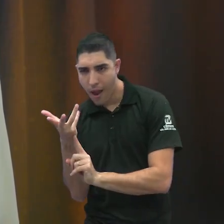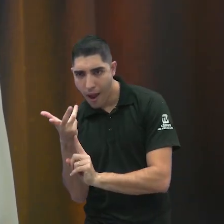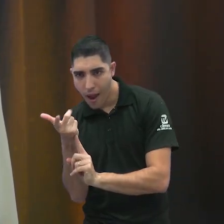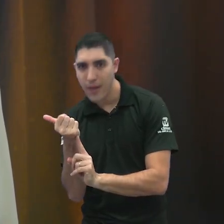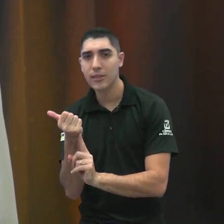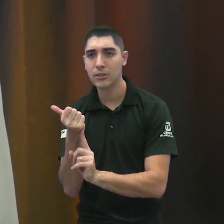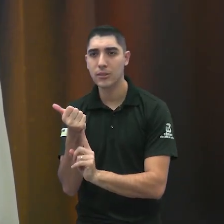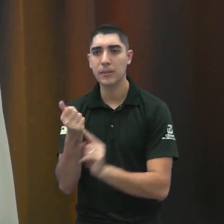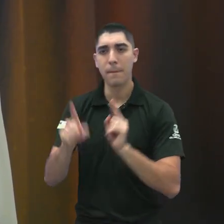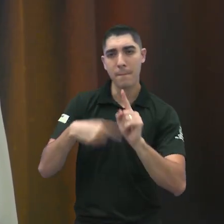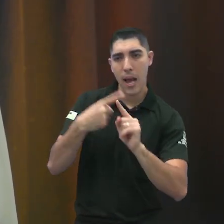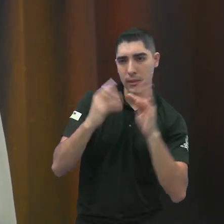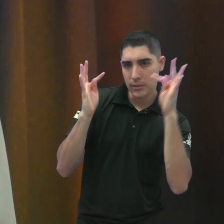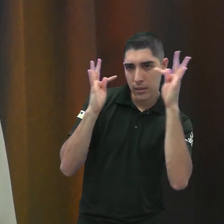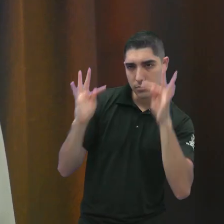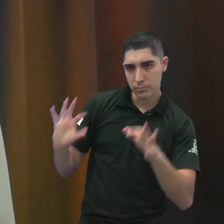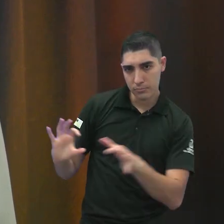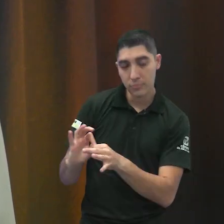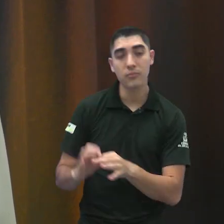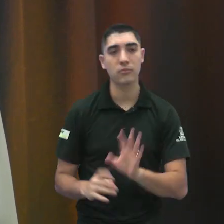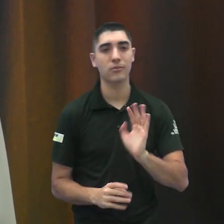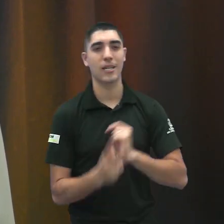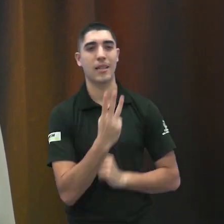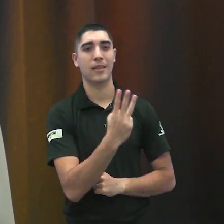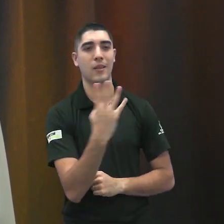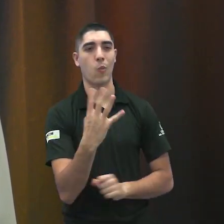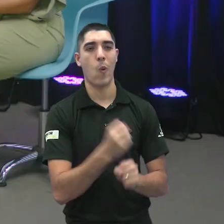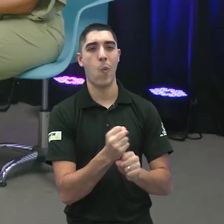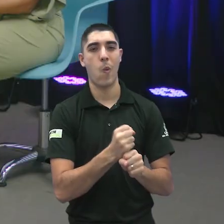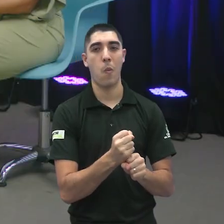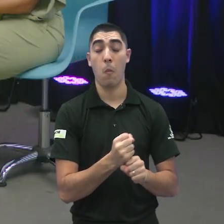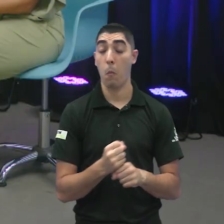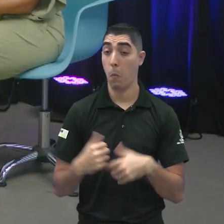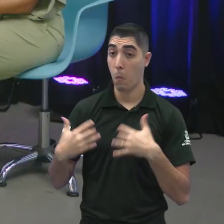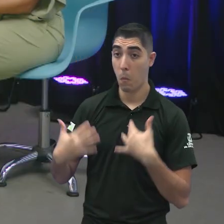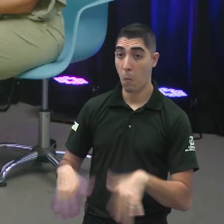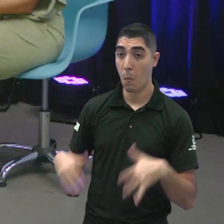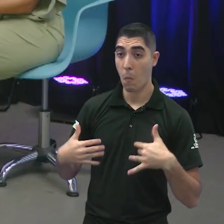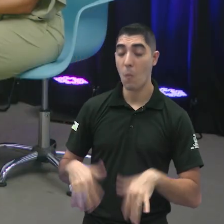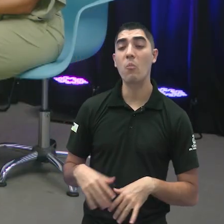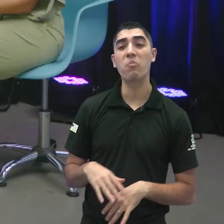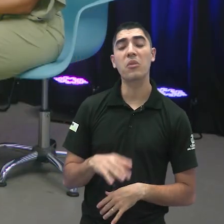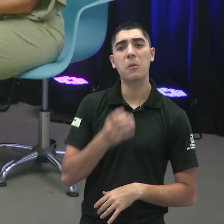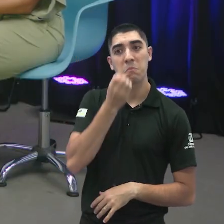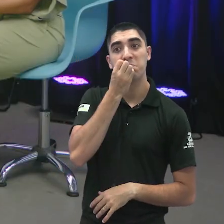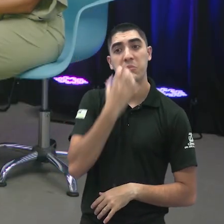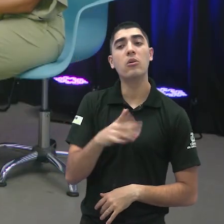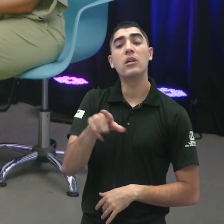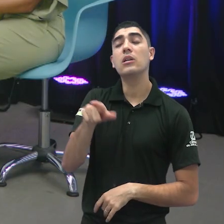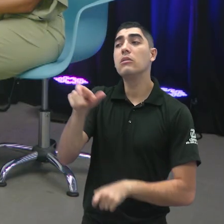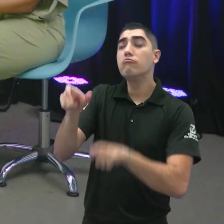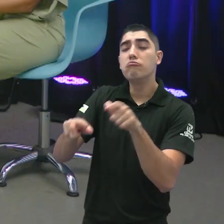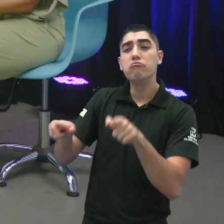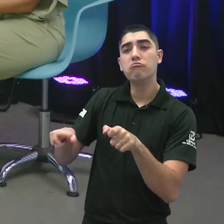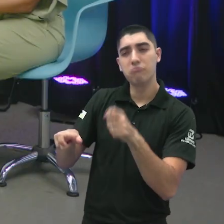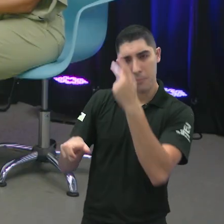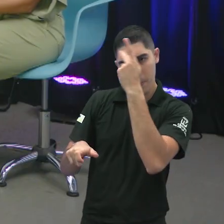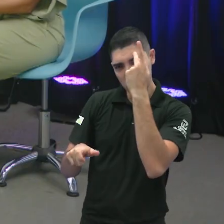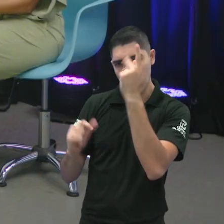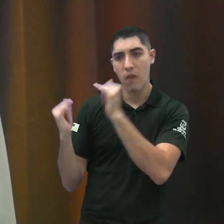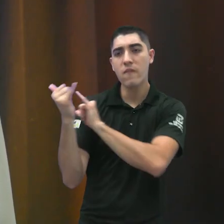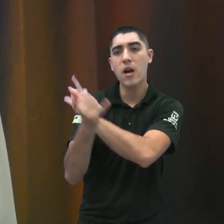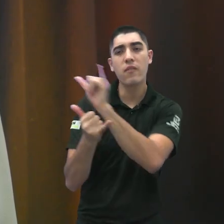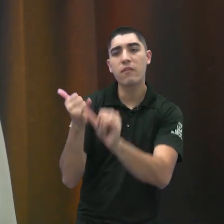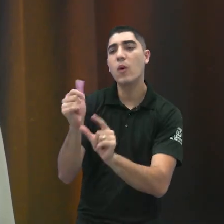junção do trabalho da arte com a parte terapêutica? Há 34 anos. Psicologia. Muito bom. E como tem sido o feedback